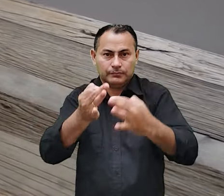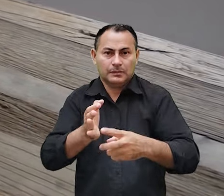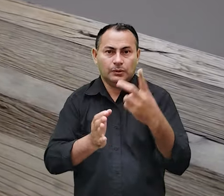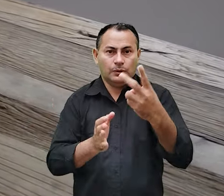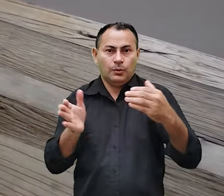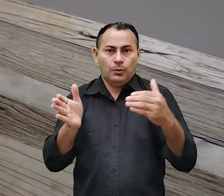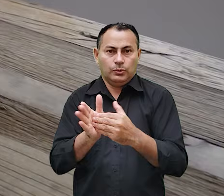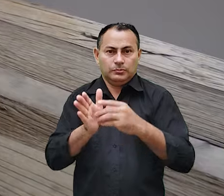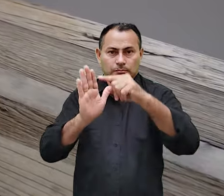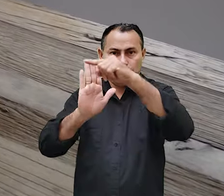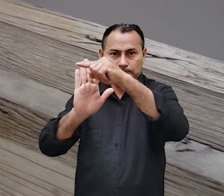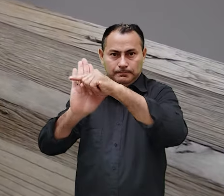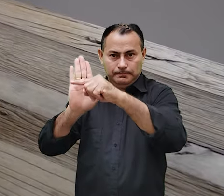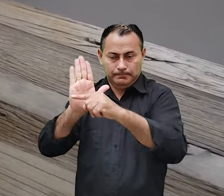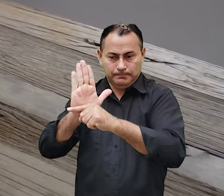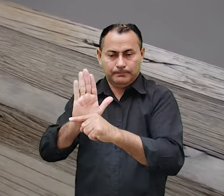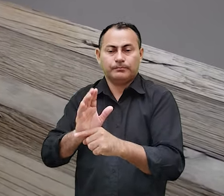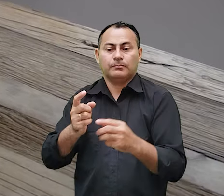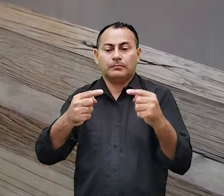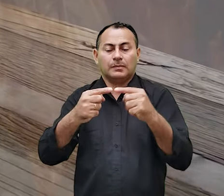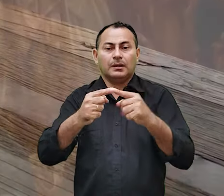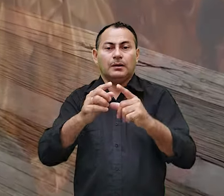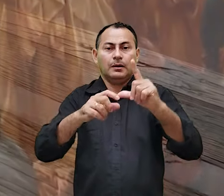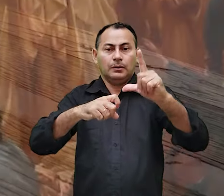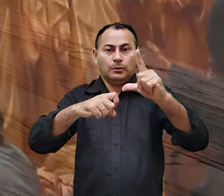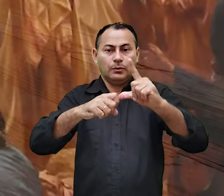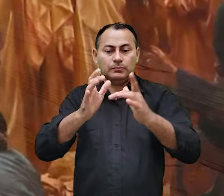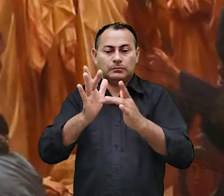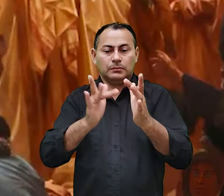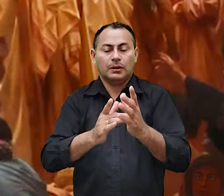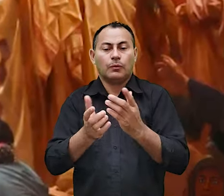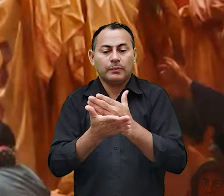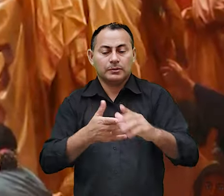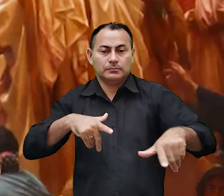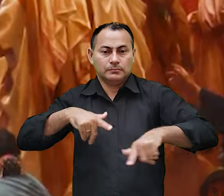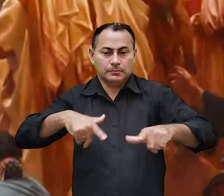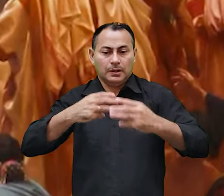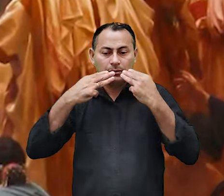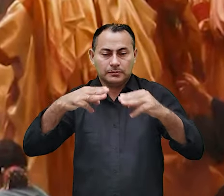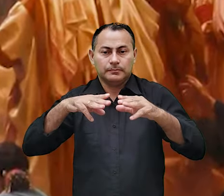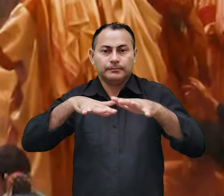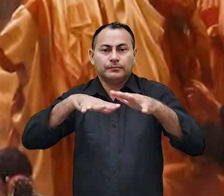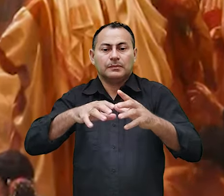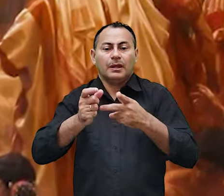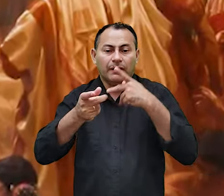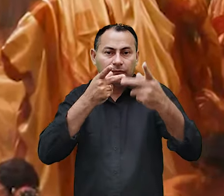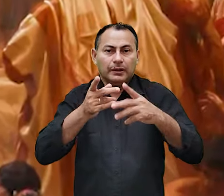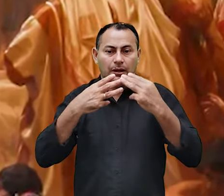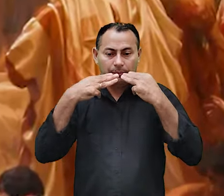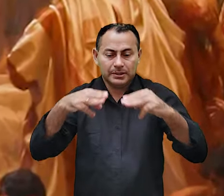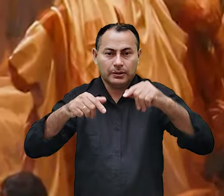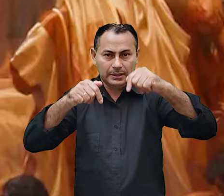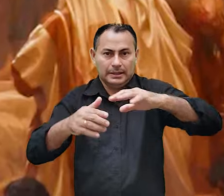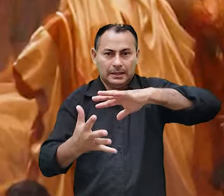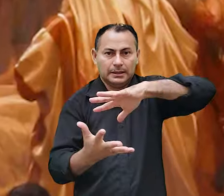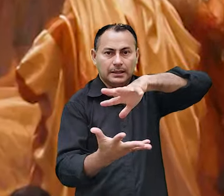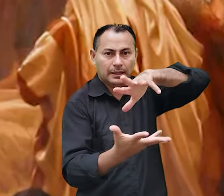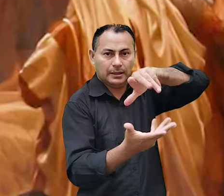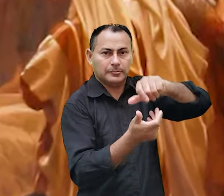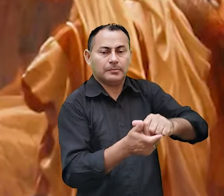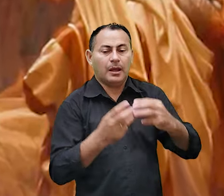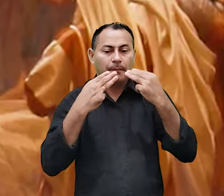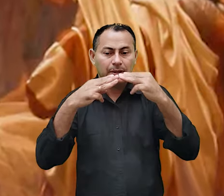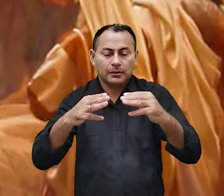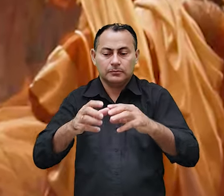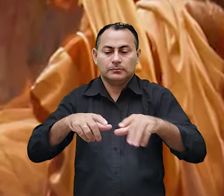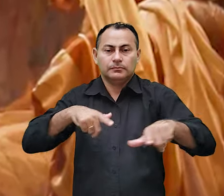Messias, abordado nos 2 últimos programas. De acordo com Lucas, Jesus começou seu ministério com um manifesto que retrata sua missão na